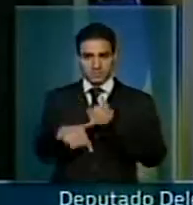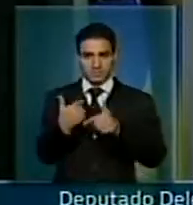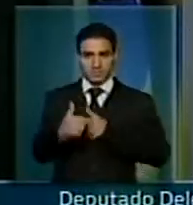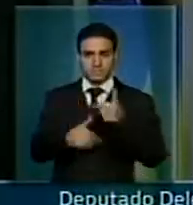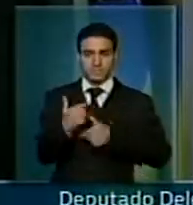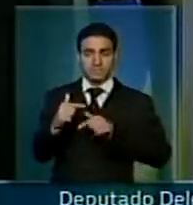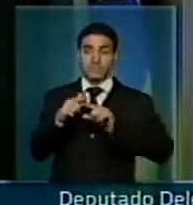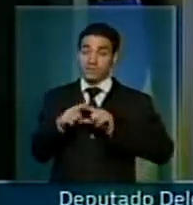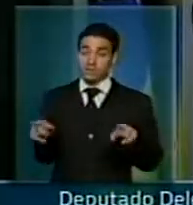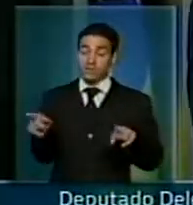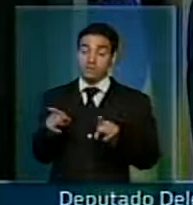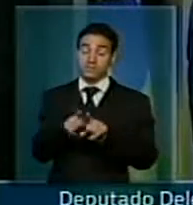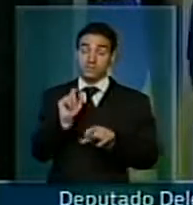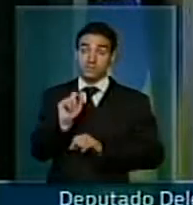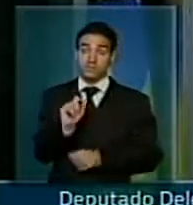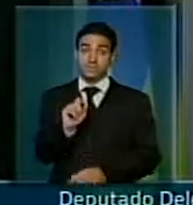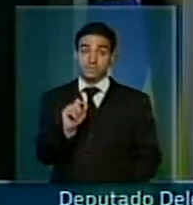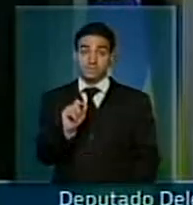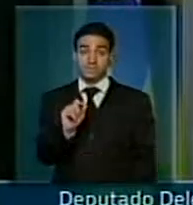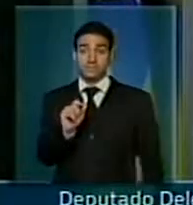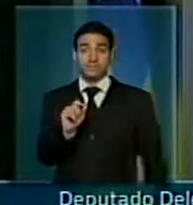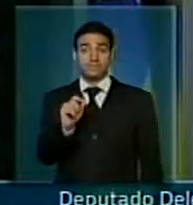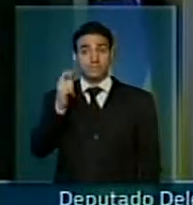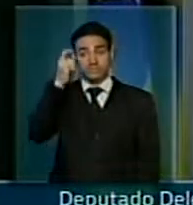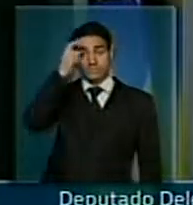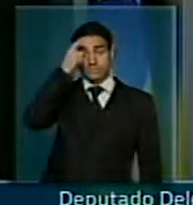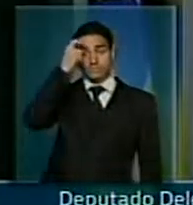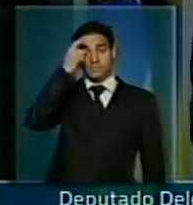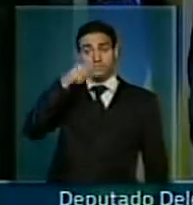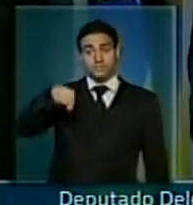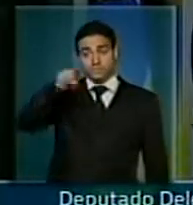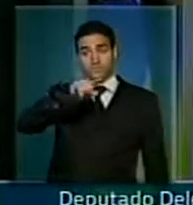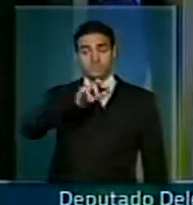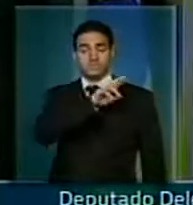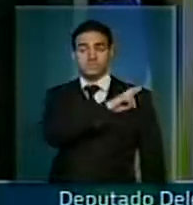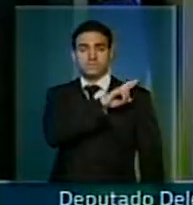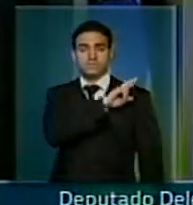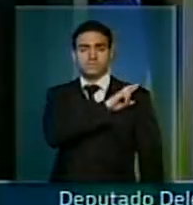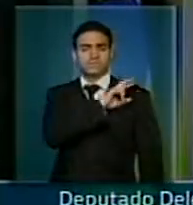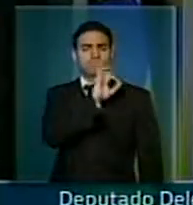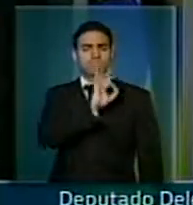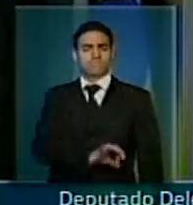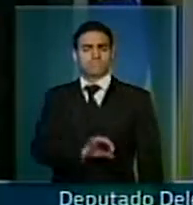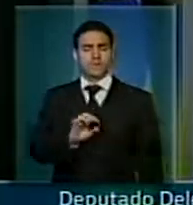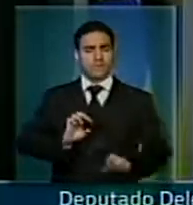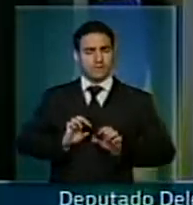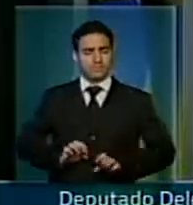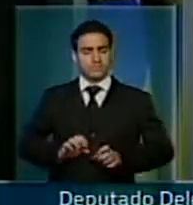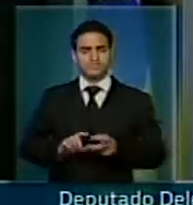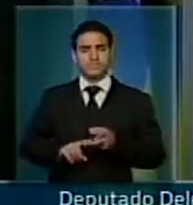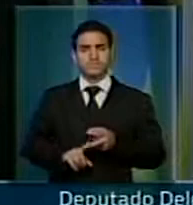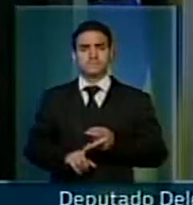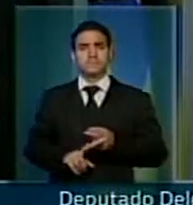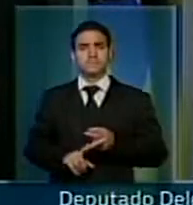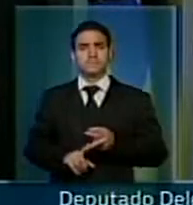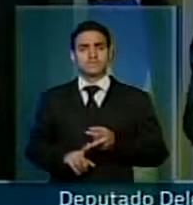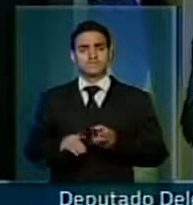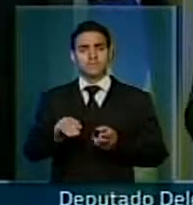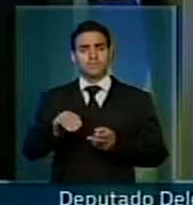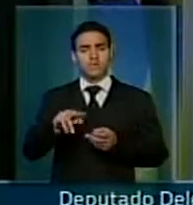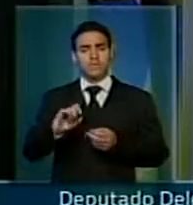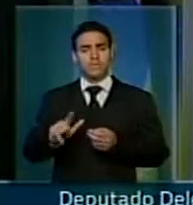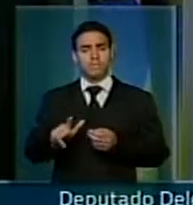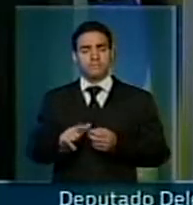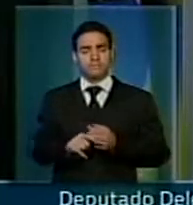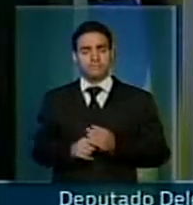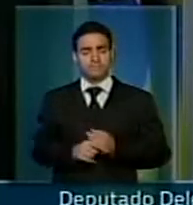e trabalhadoras, mas, sobretudo, a consciência de uma responsabilidade ética, de uma responsabilidade moral.